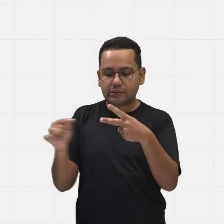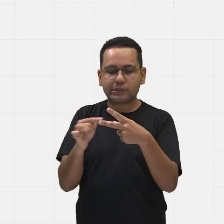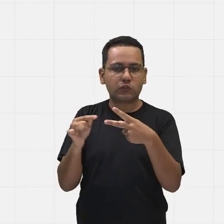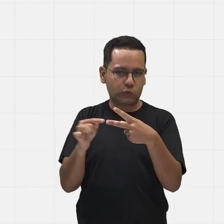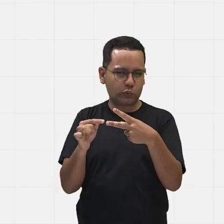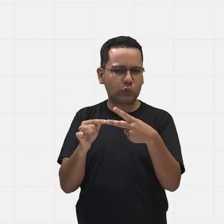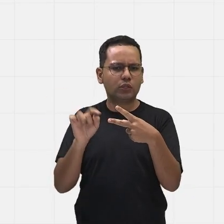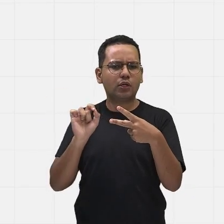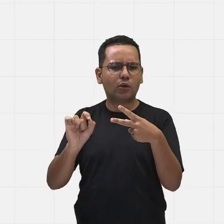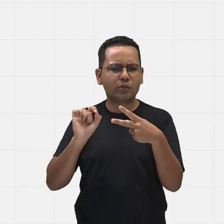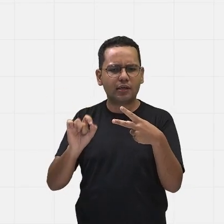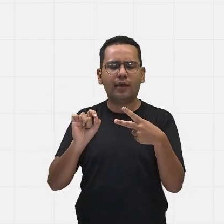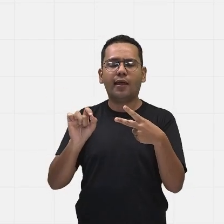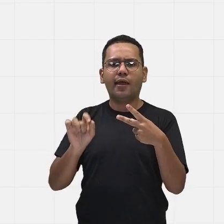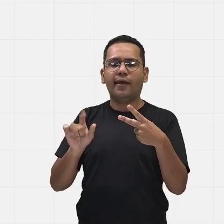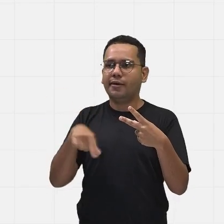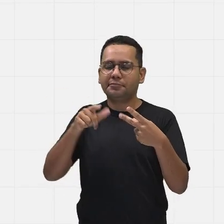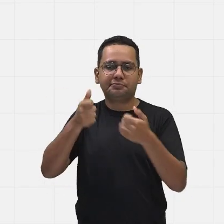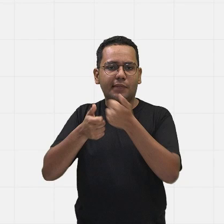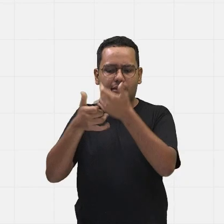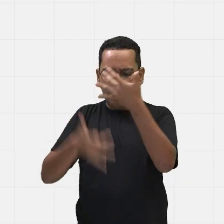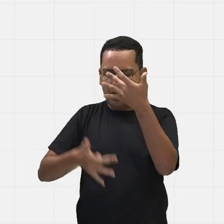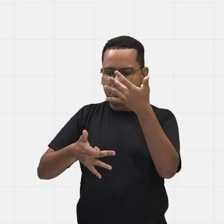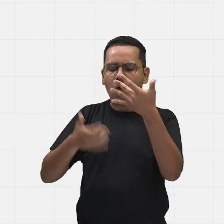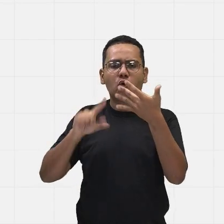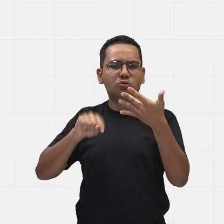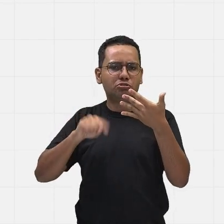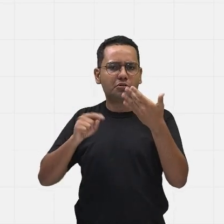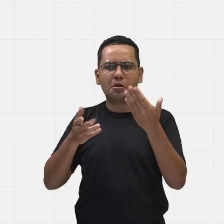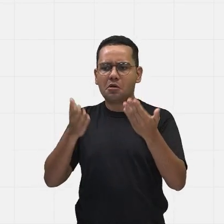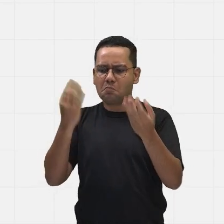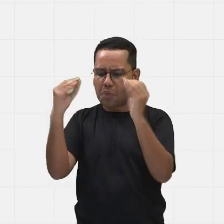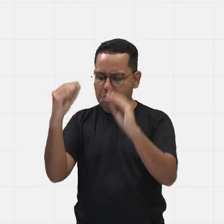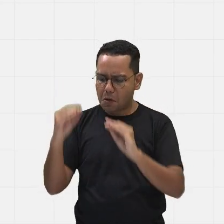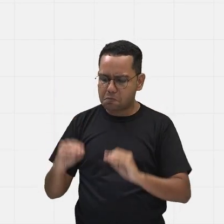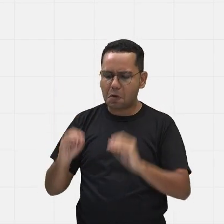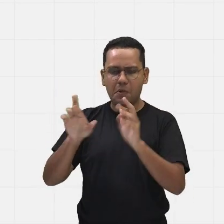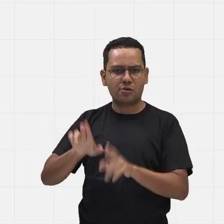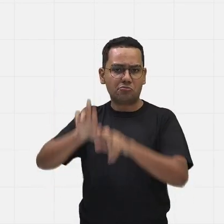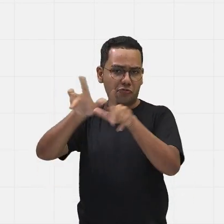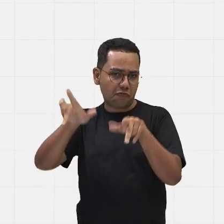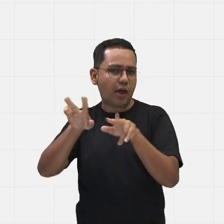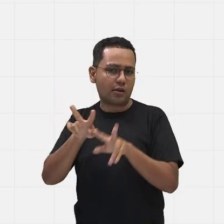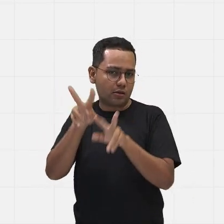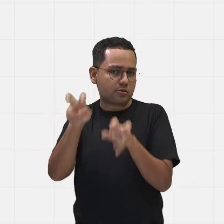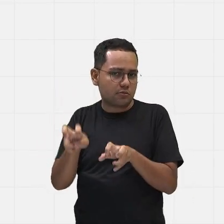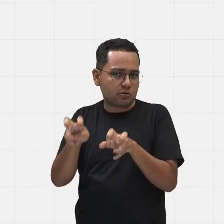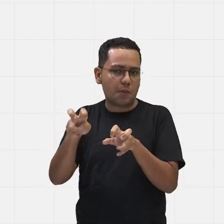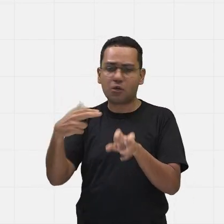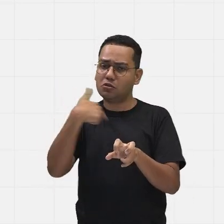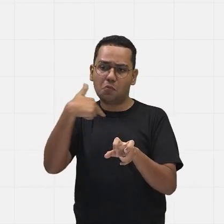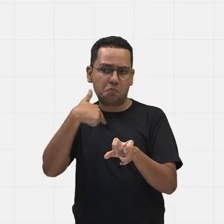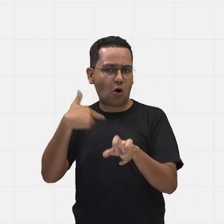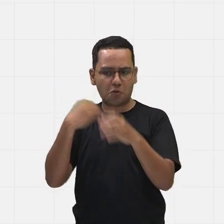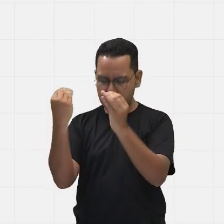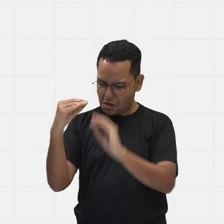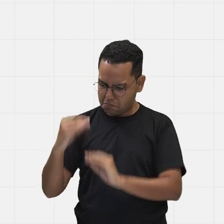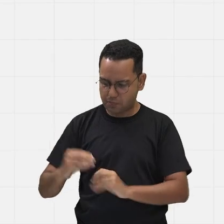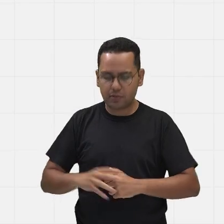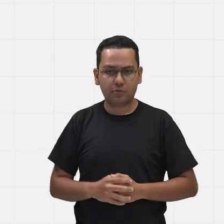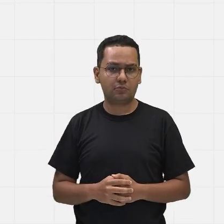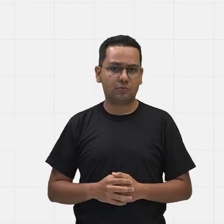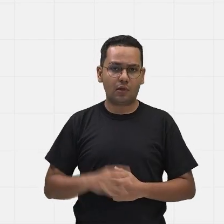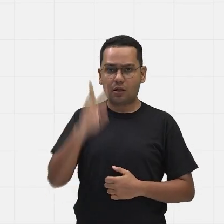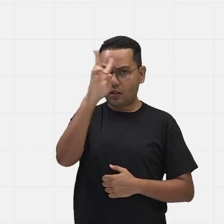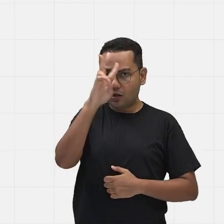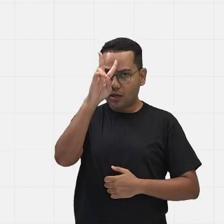as mensagens paralelas, né, que a gente diz que não pode ser postada no chat, né. A gente não está sozinho, o